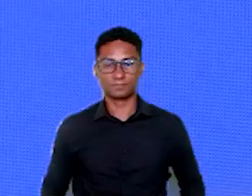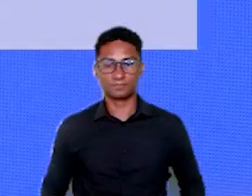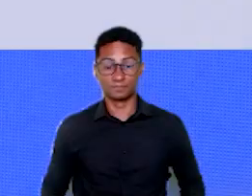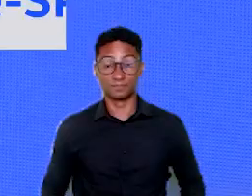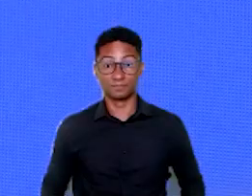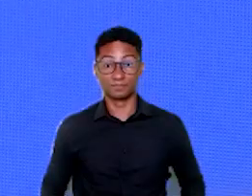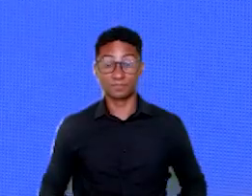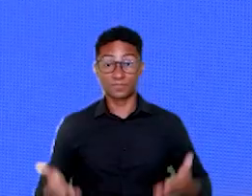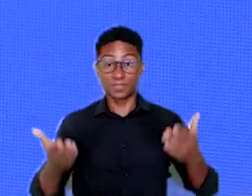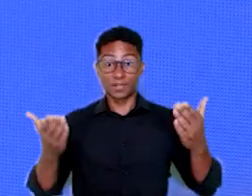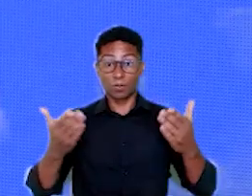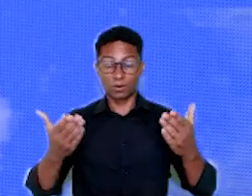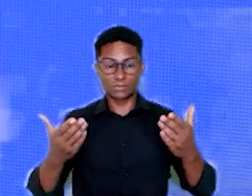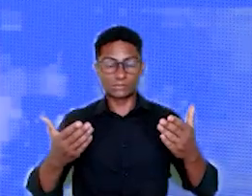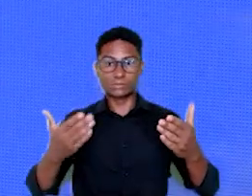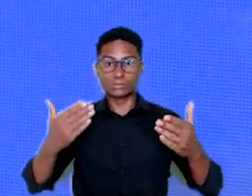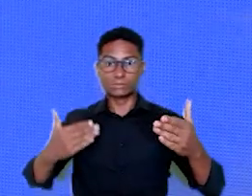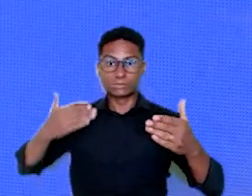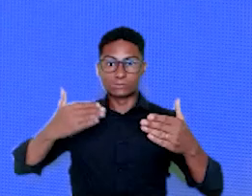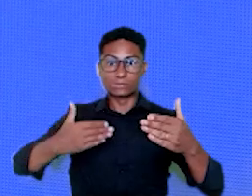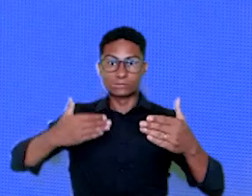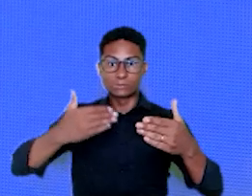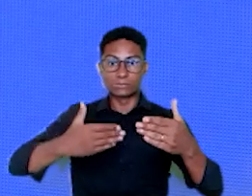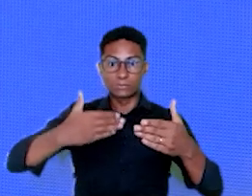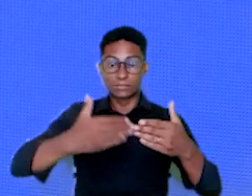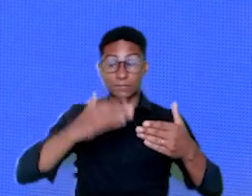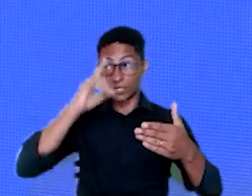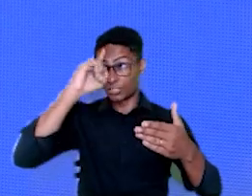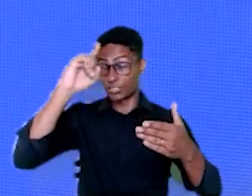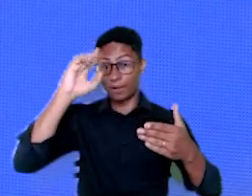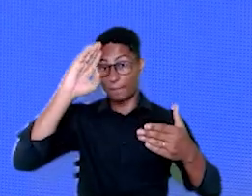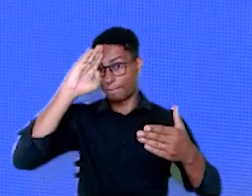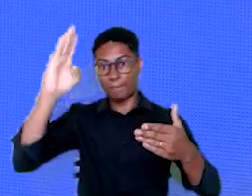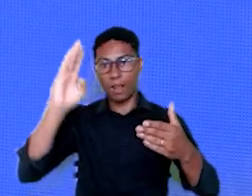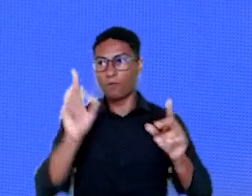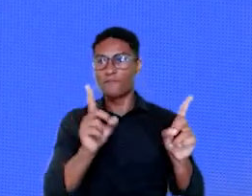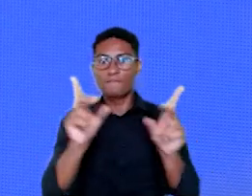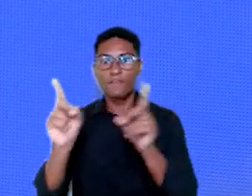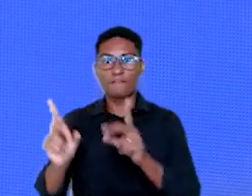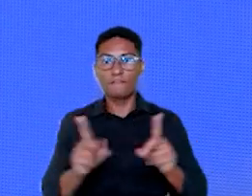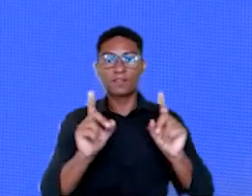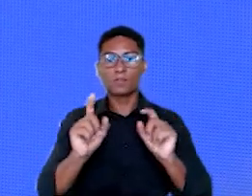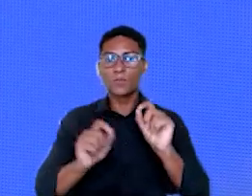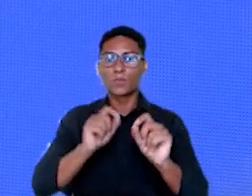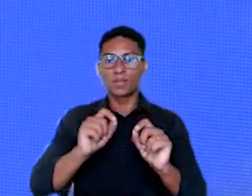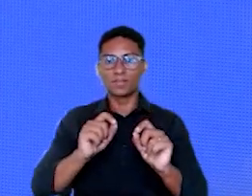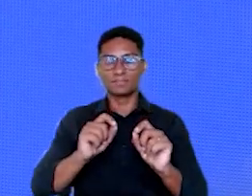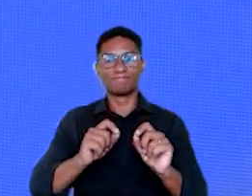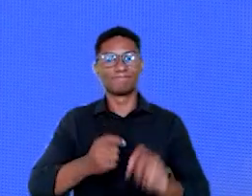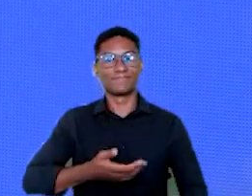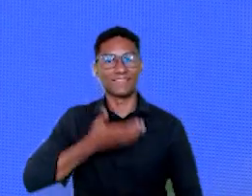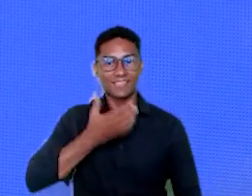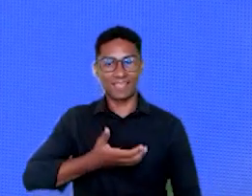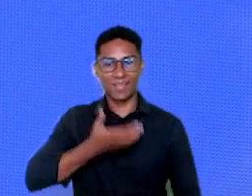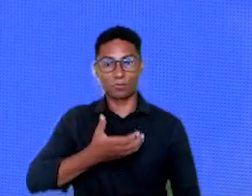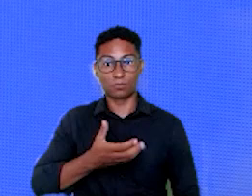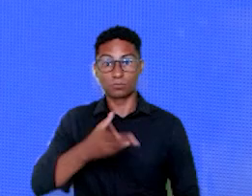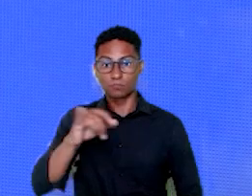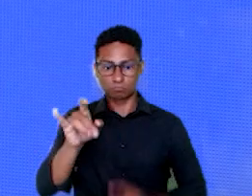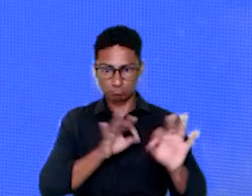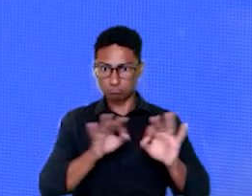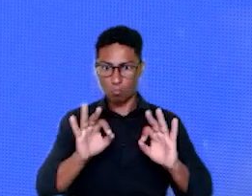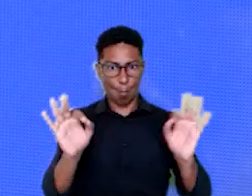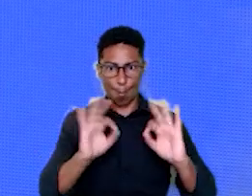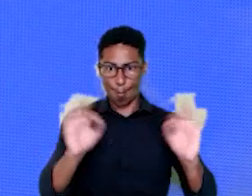Estamos a menos de um mês da principal data do varejo e quem ainda não começou a se planejar para o Natal precisa correr. Nós vamos mostrar agora